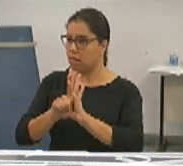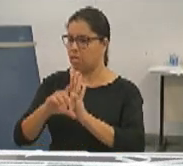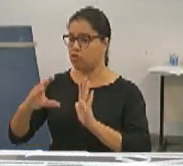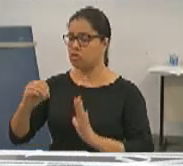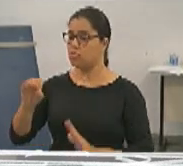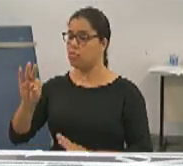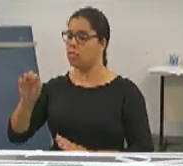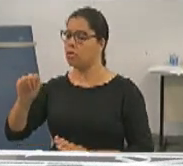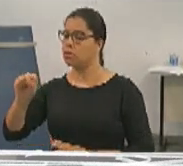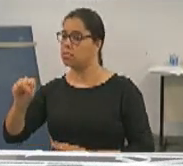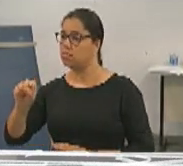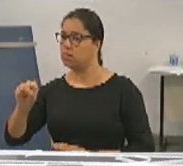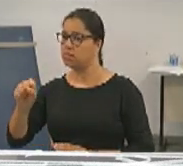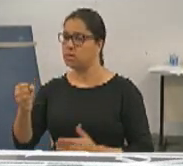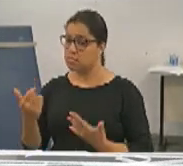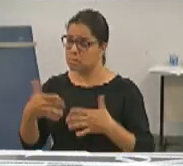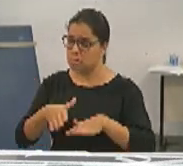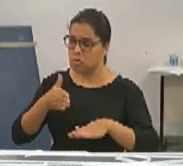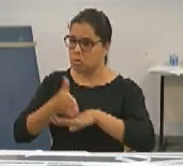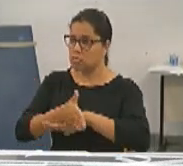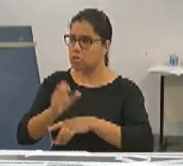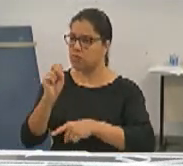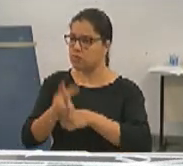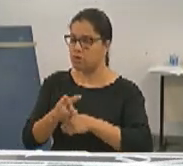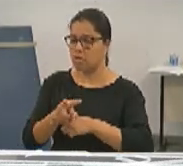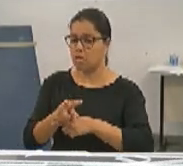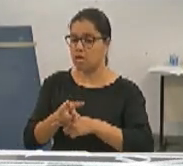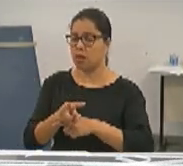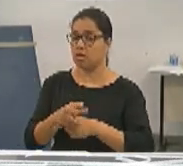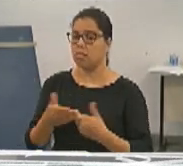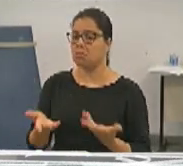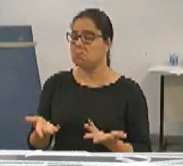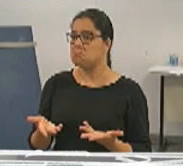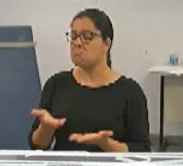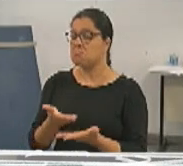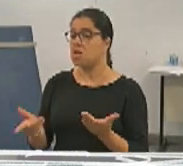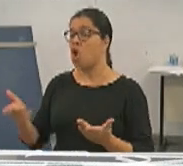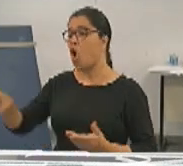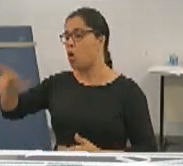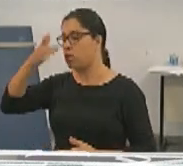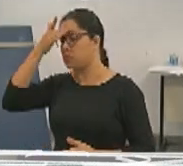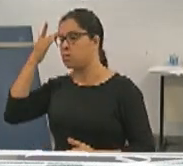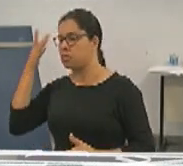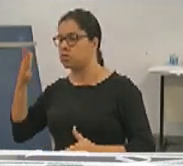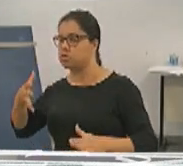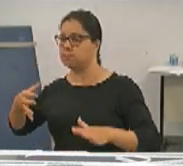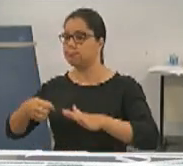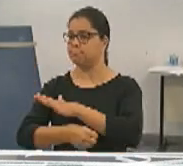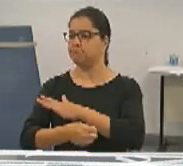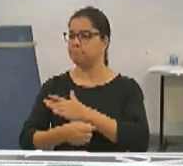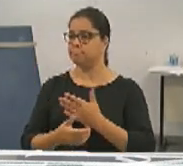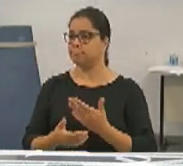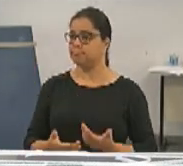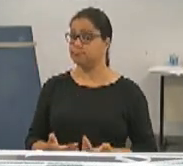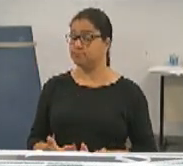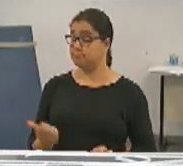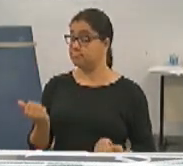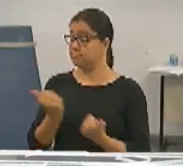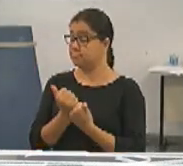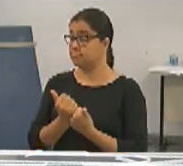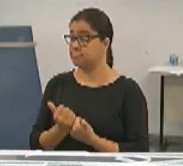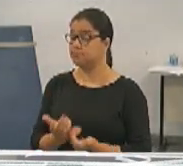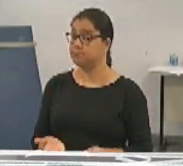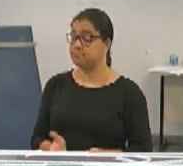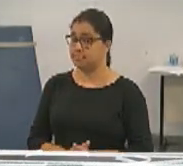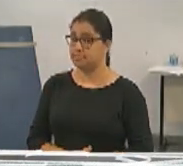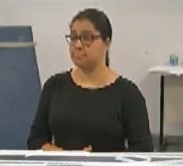dentro da universidade, enquanto que outras pessoas ocupam esse lugar. Então, nós acreditamos tempo, que... Desculpa,